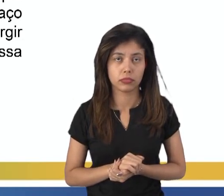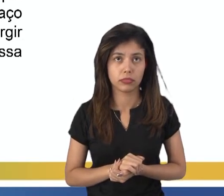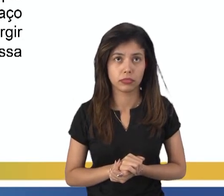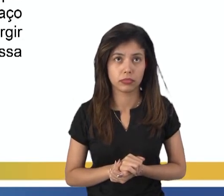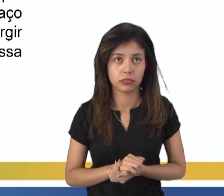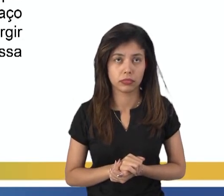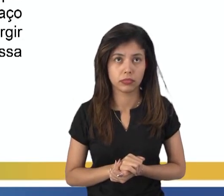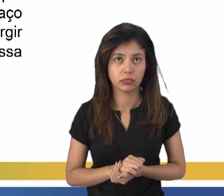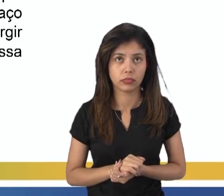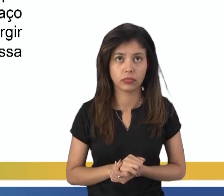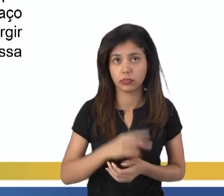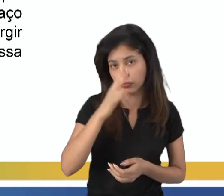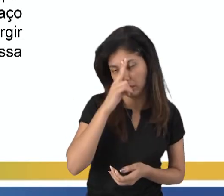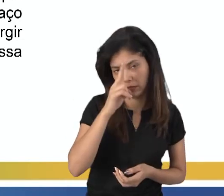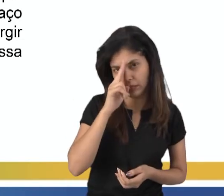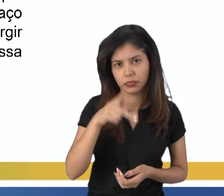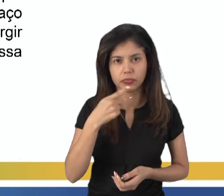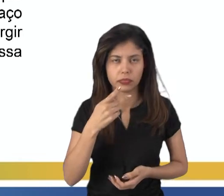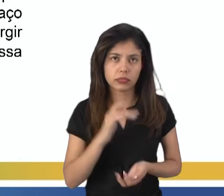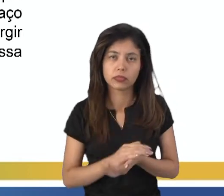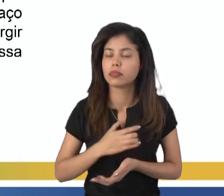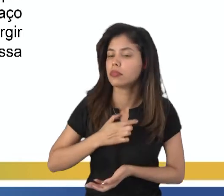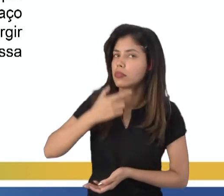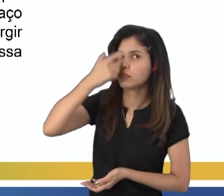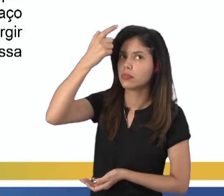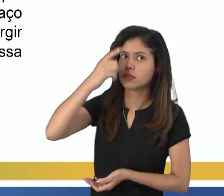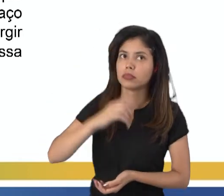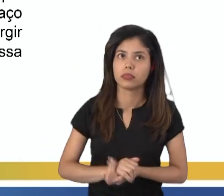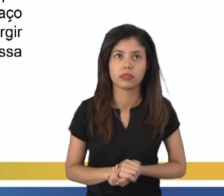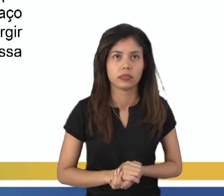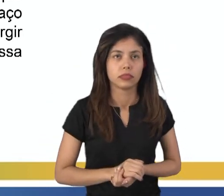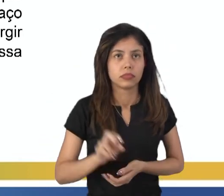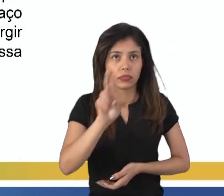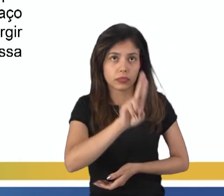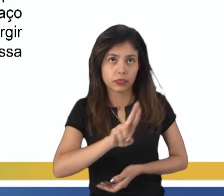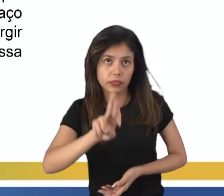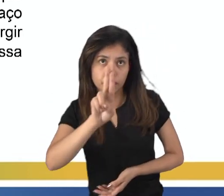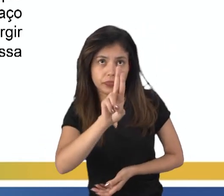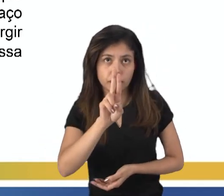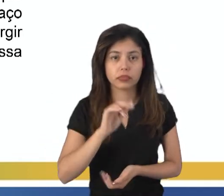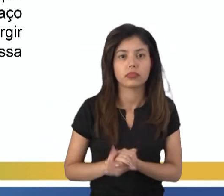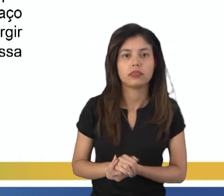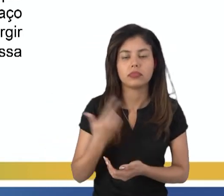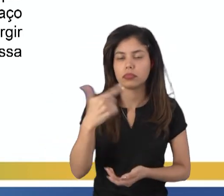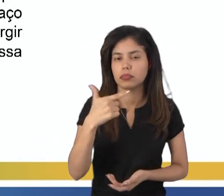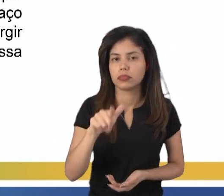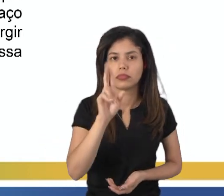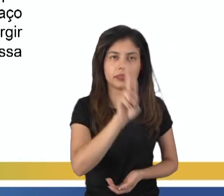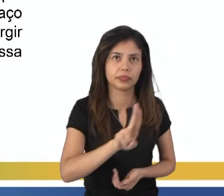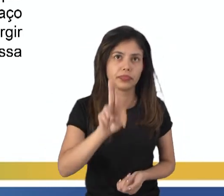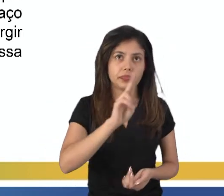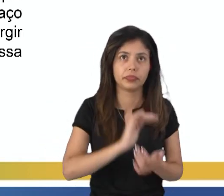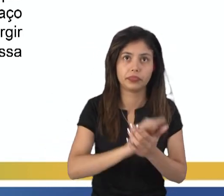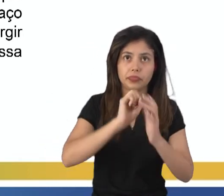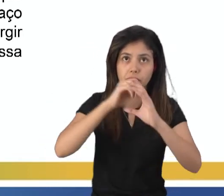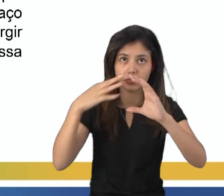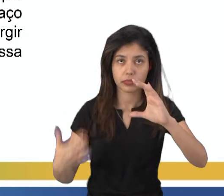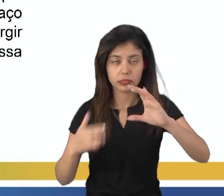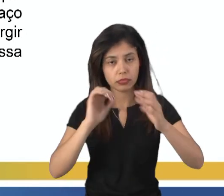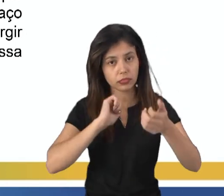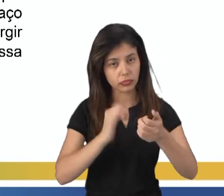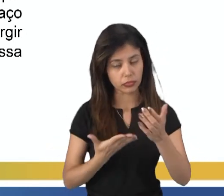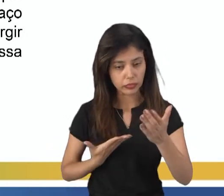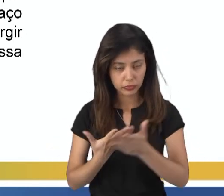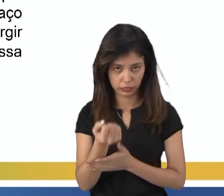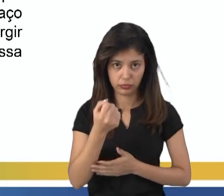Nesse caso, gente, lembra que eu falei lá da girafa? Nesse caso aí, os dois princípios de Lamarck são uso e desuso.